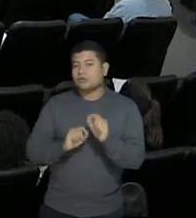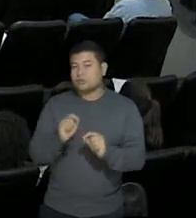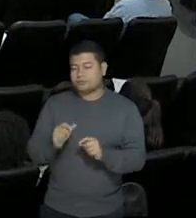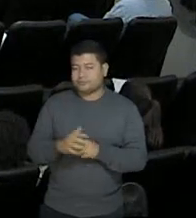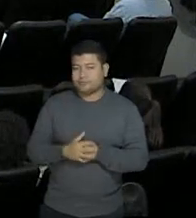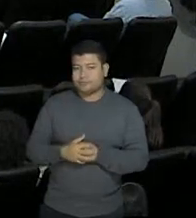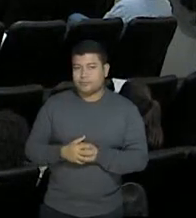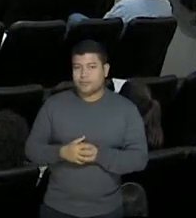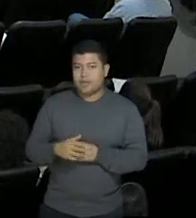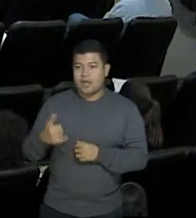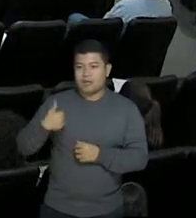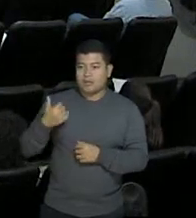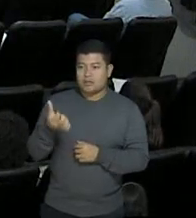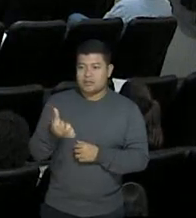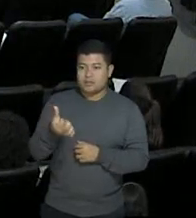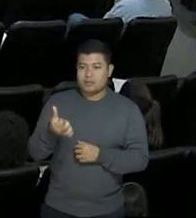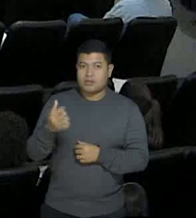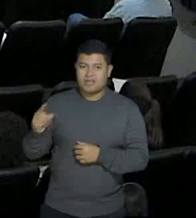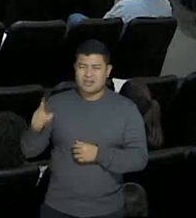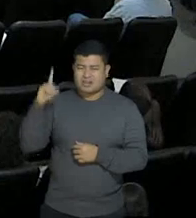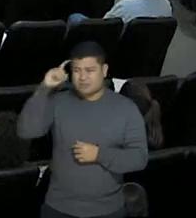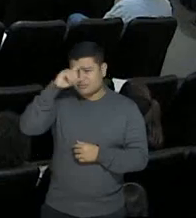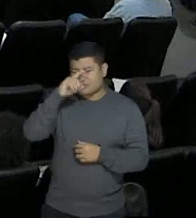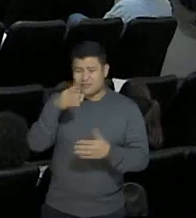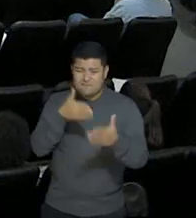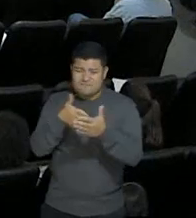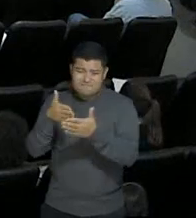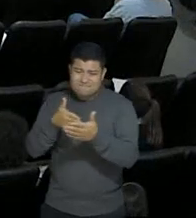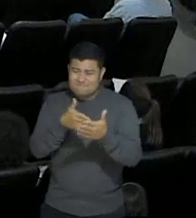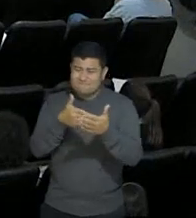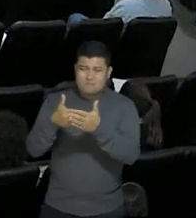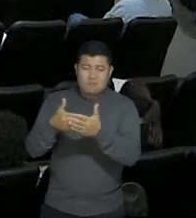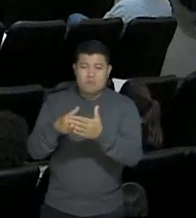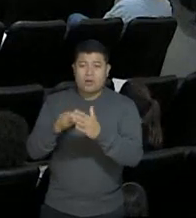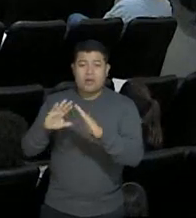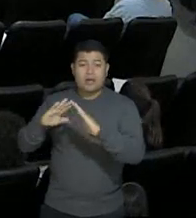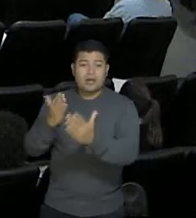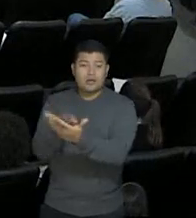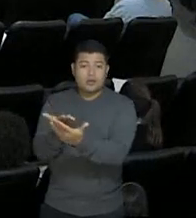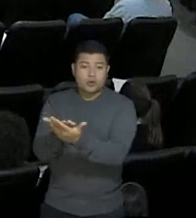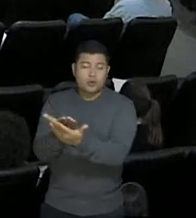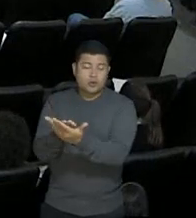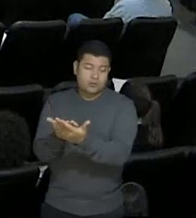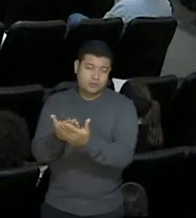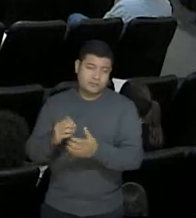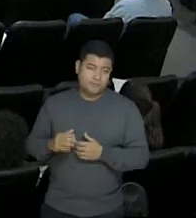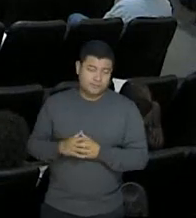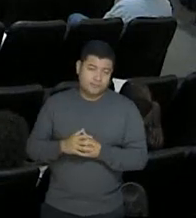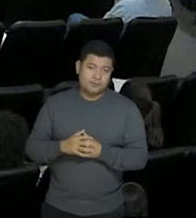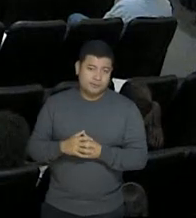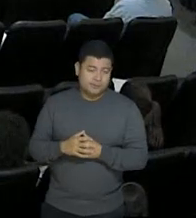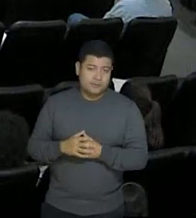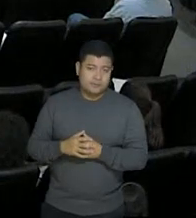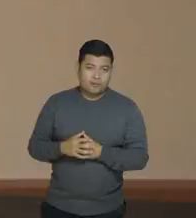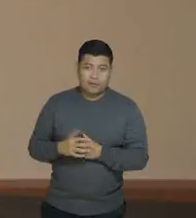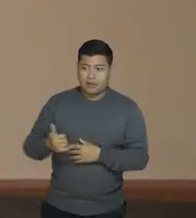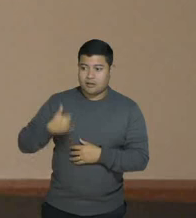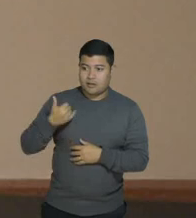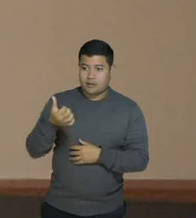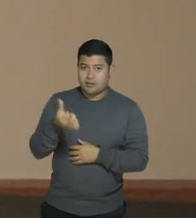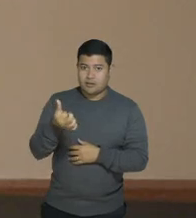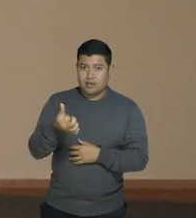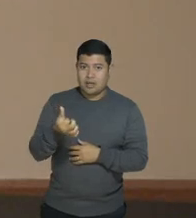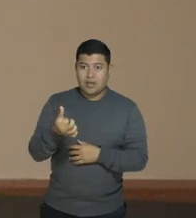idade, está com muitas dificuldades escolares, muitas dificuldades. 6 anos de idade hoje é primeiro